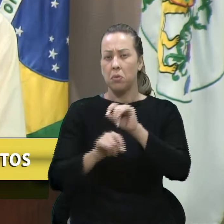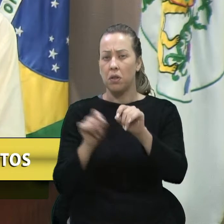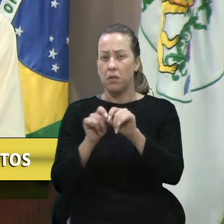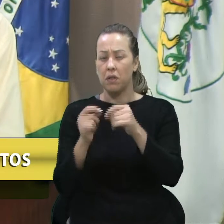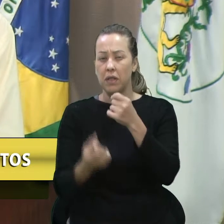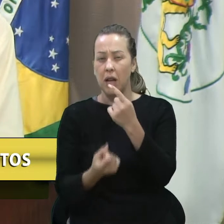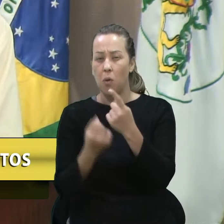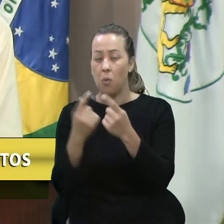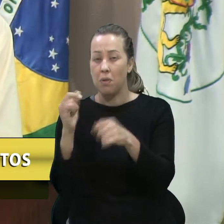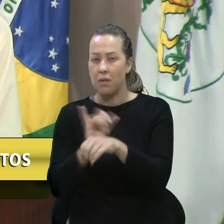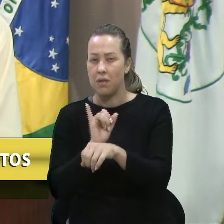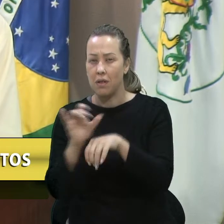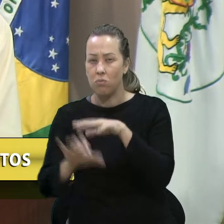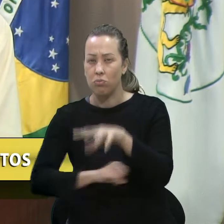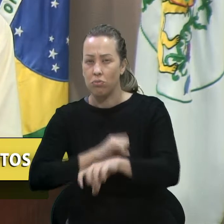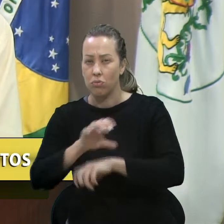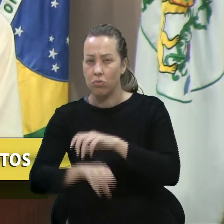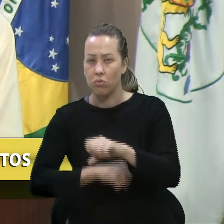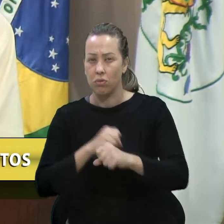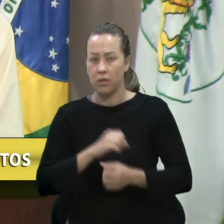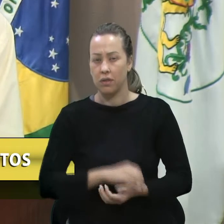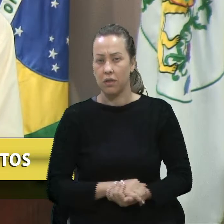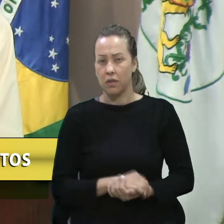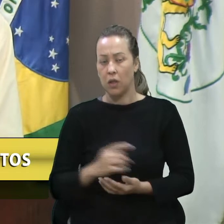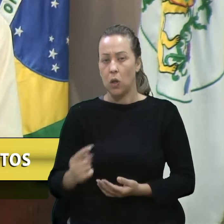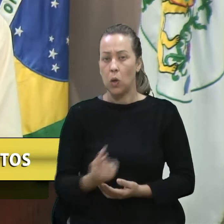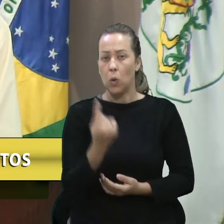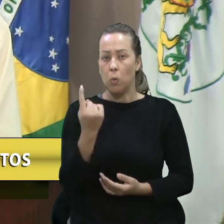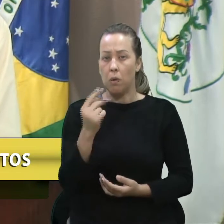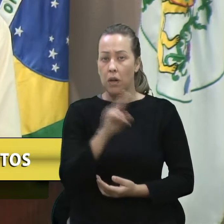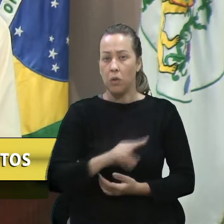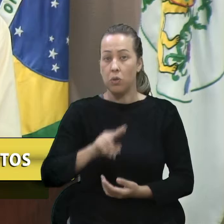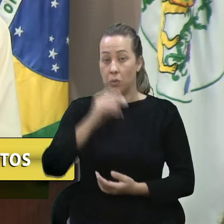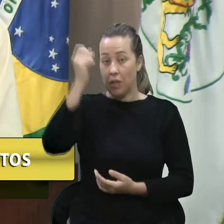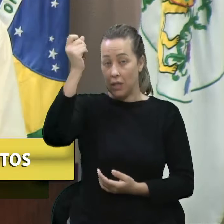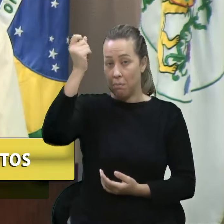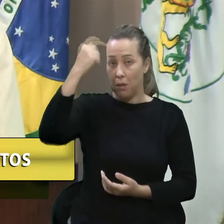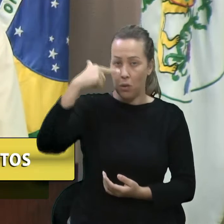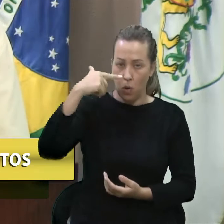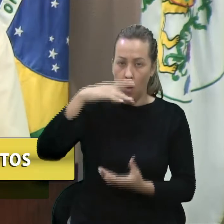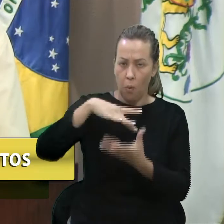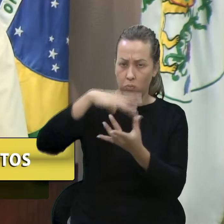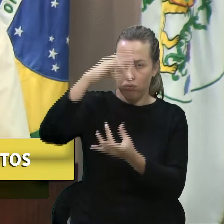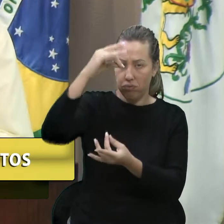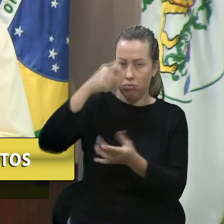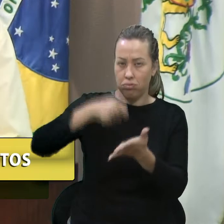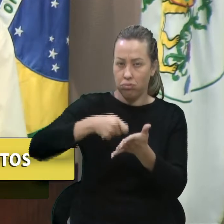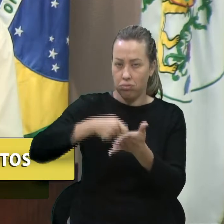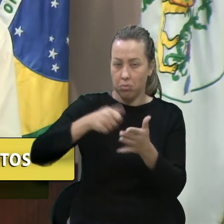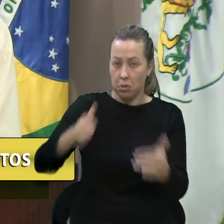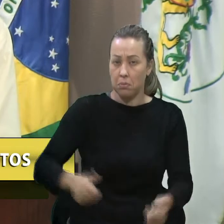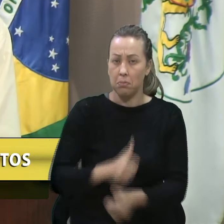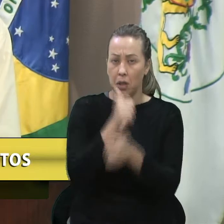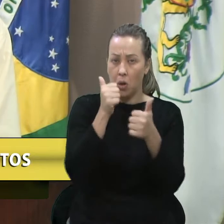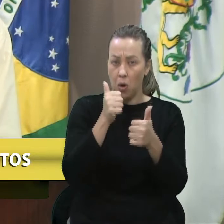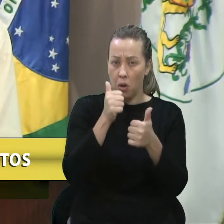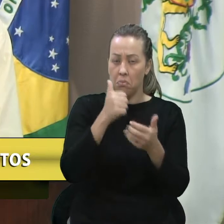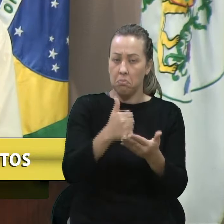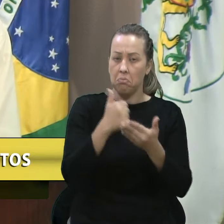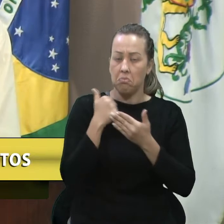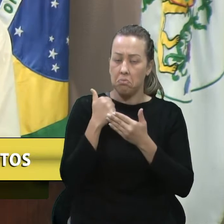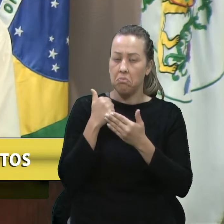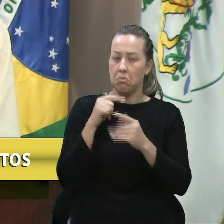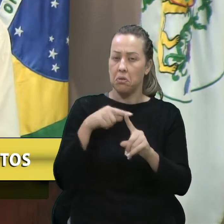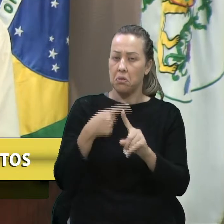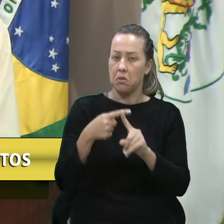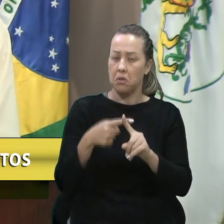algumas alternativas. E uma delas é através da espiritualidade, aquela que ele melhor lhe convém, aquela que ele